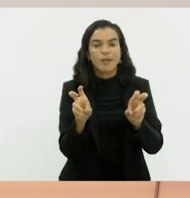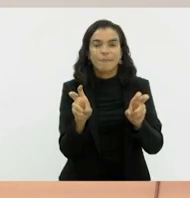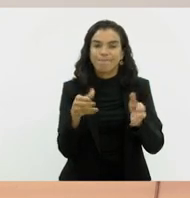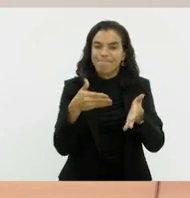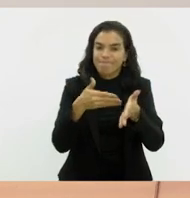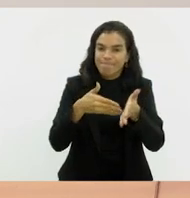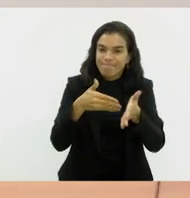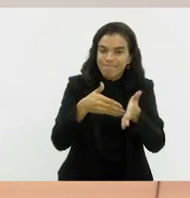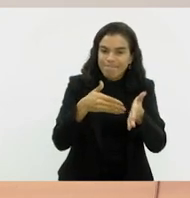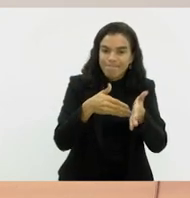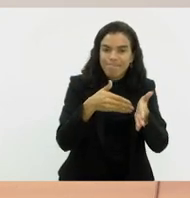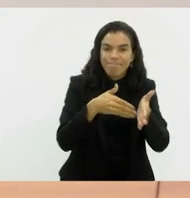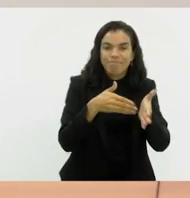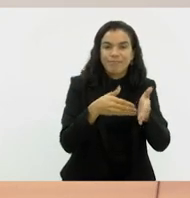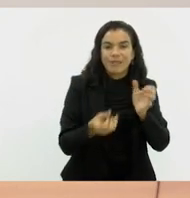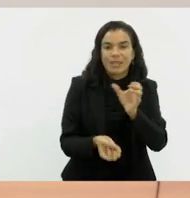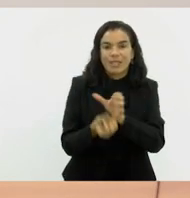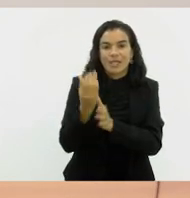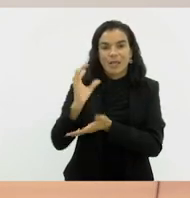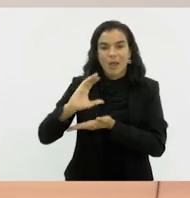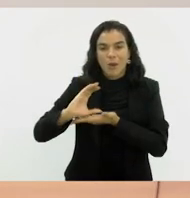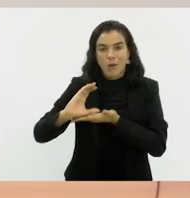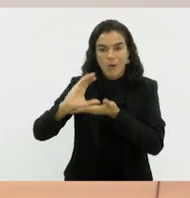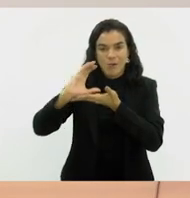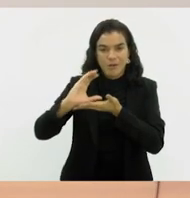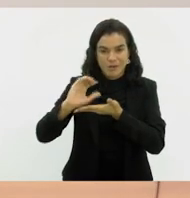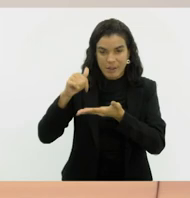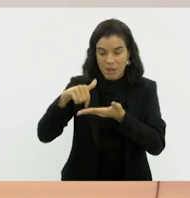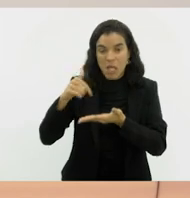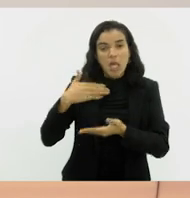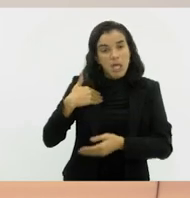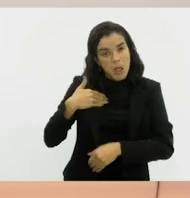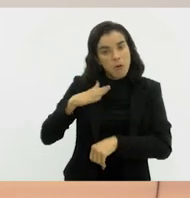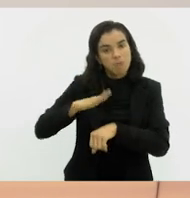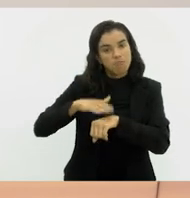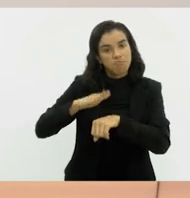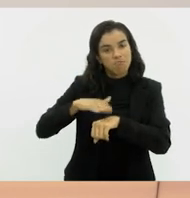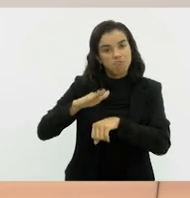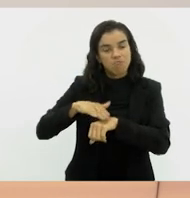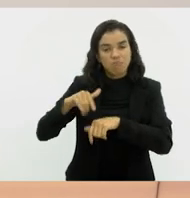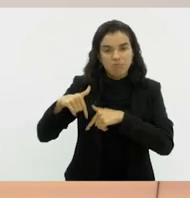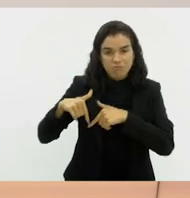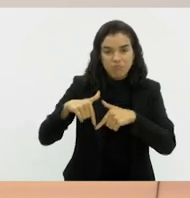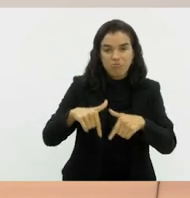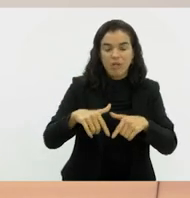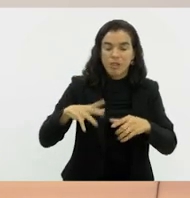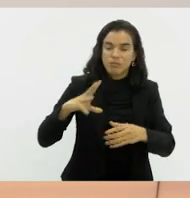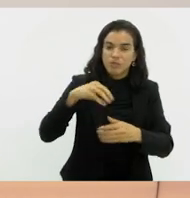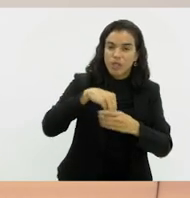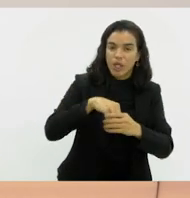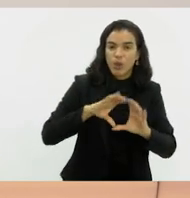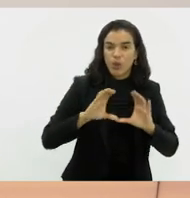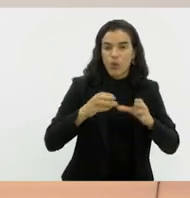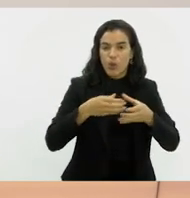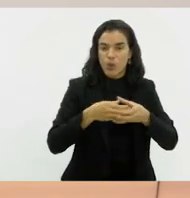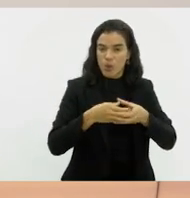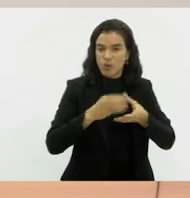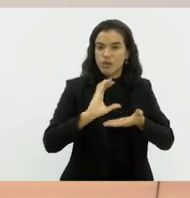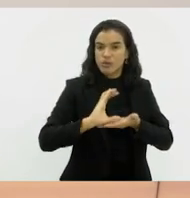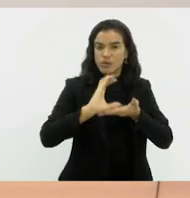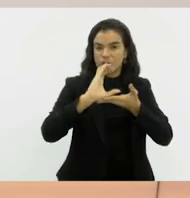impossibilidade de formar esse conselho, né? Eu mesma estive numa reunião do Conselho Estadual de